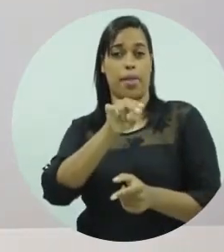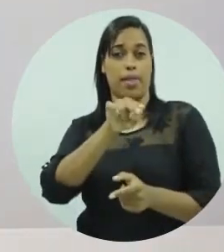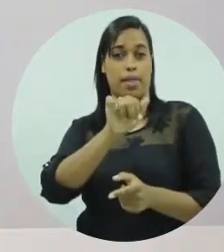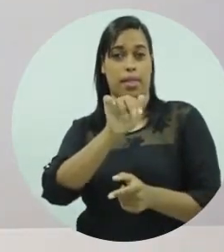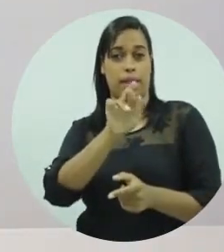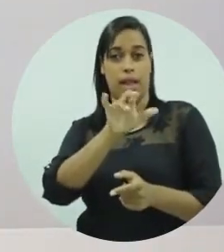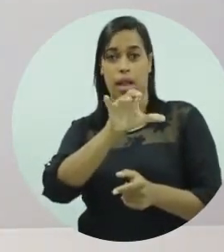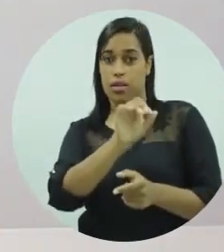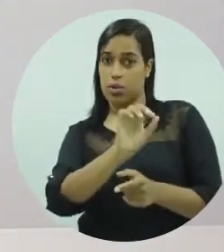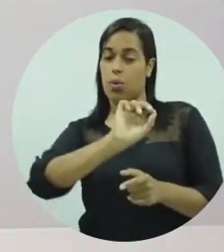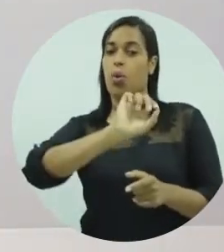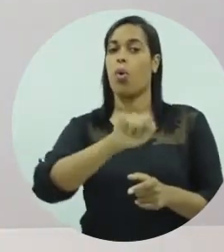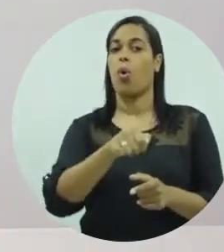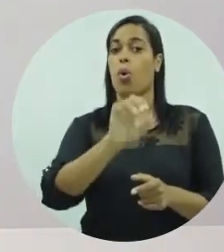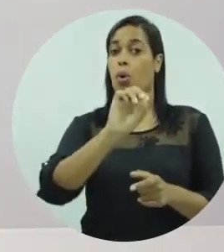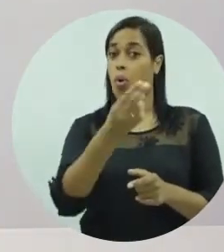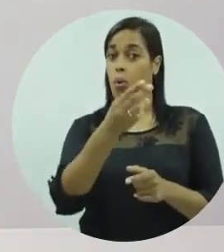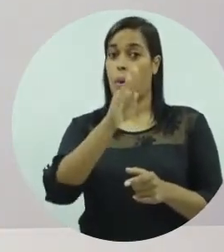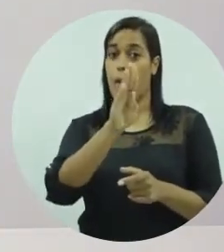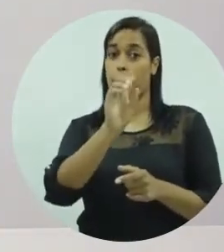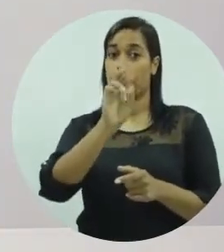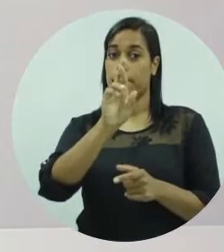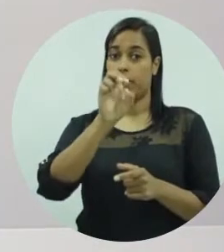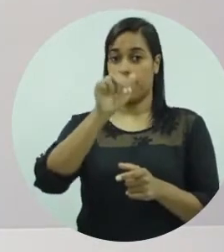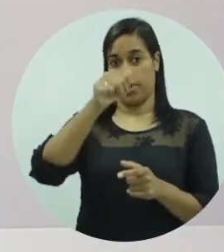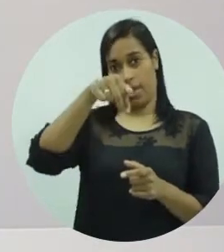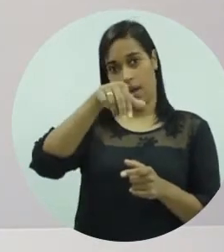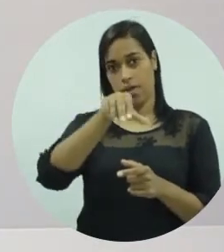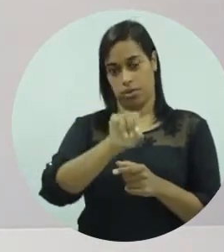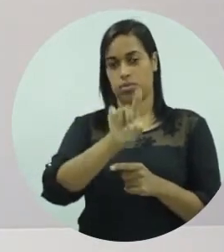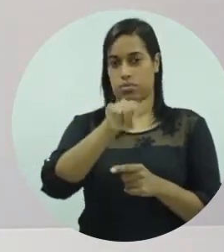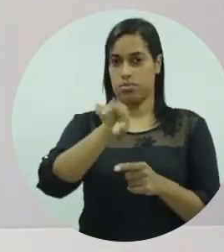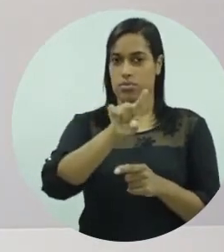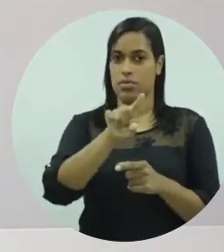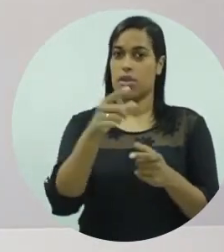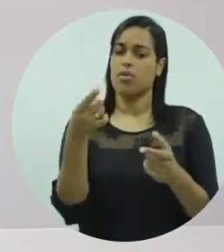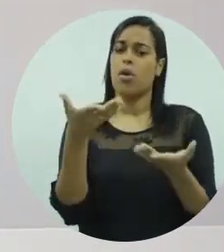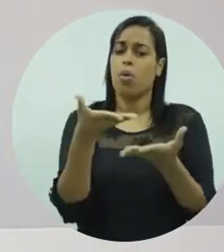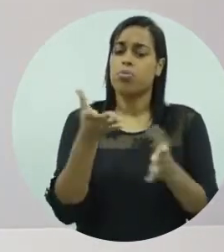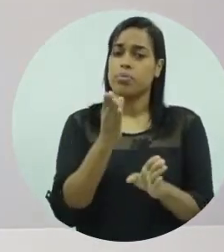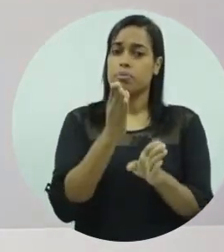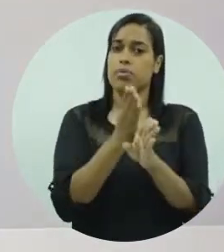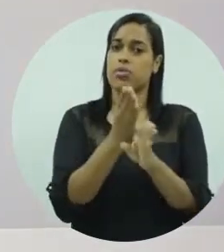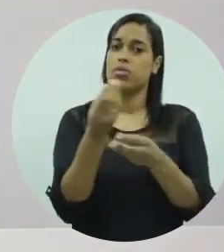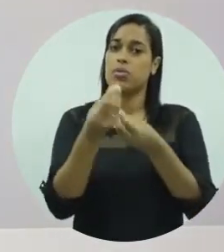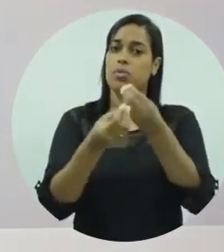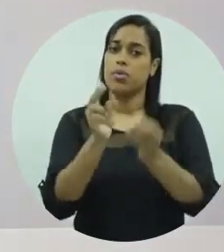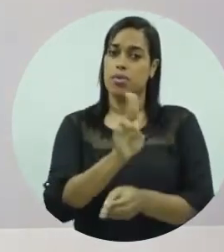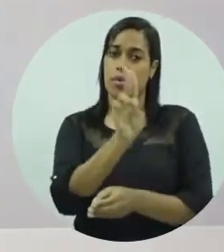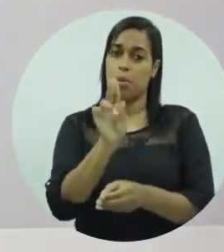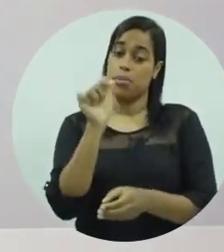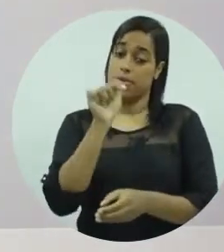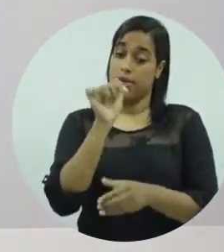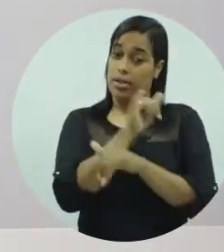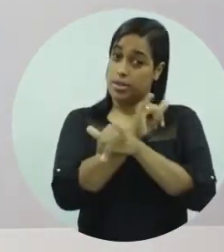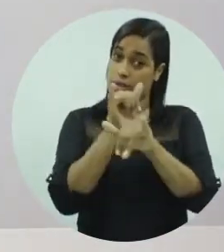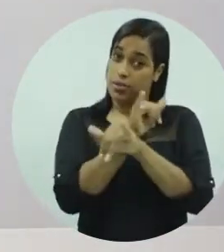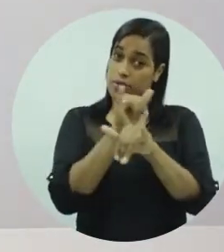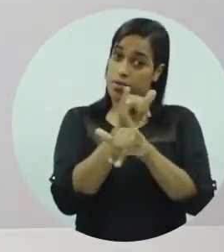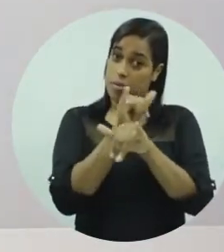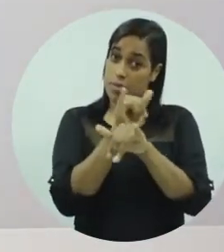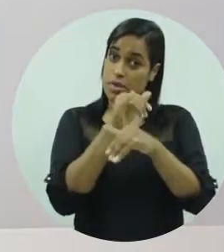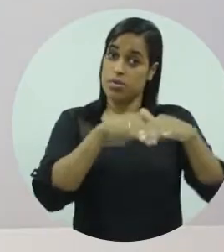dado booleano. Então, vamos para a nossa tela e vamos descobrir como é que utilizamos esses dados